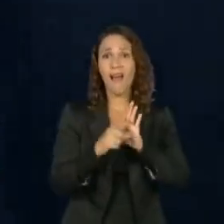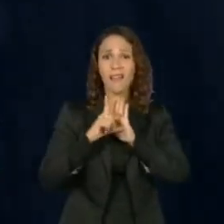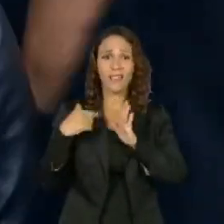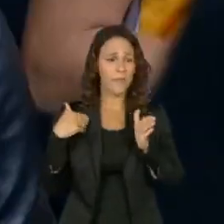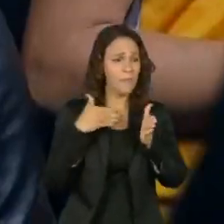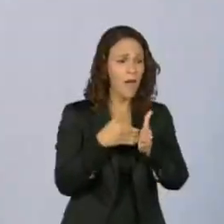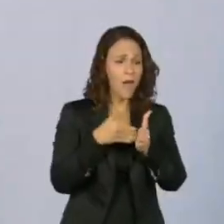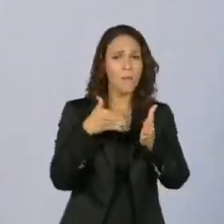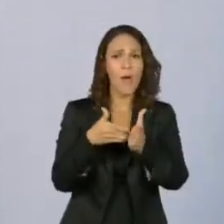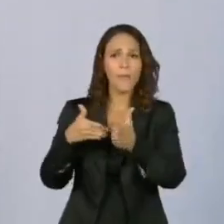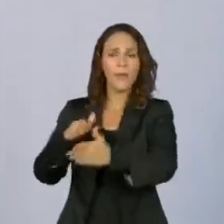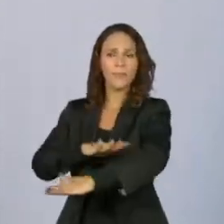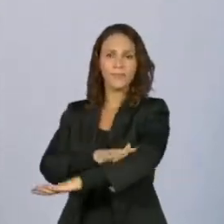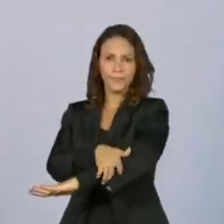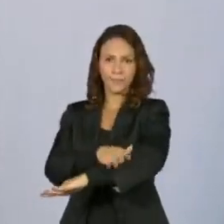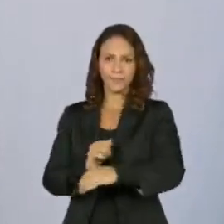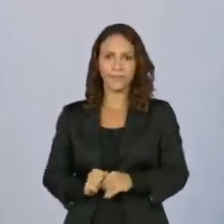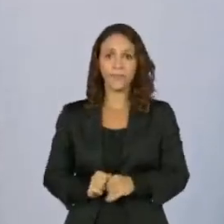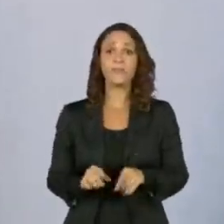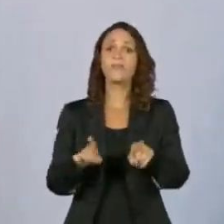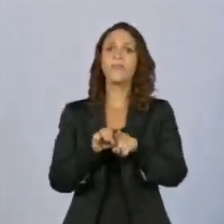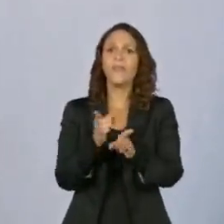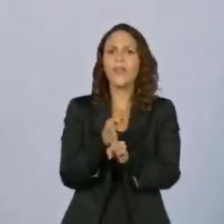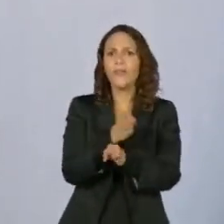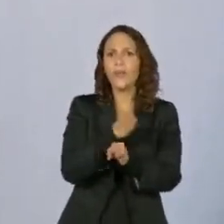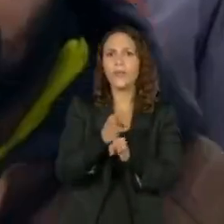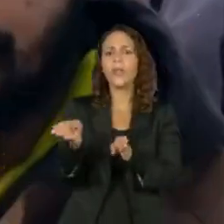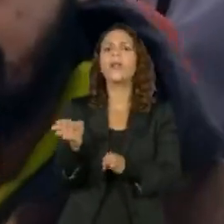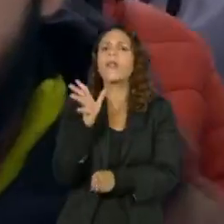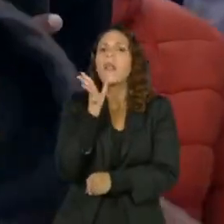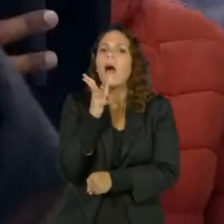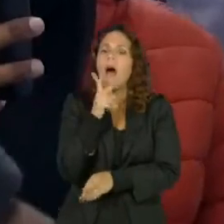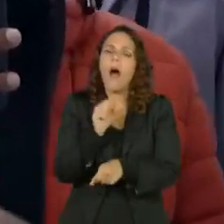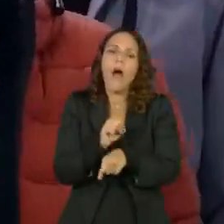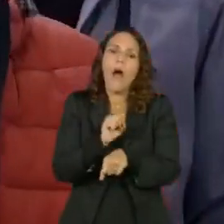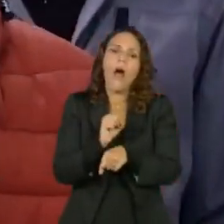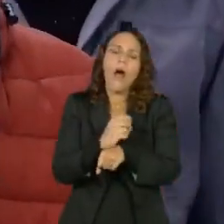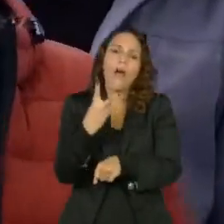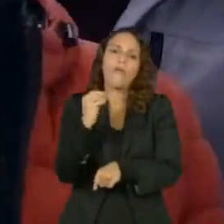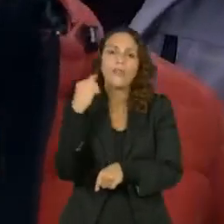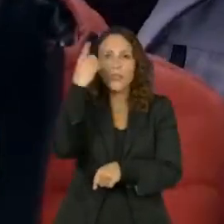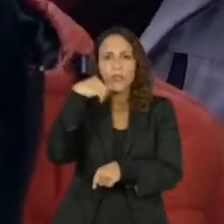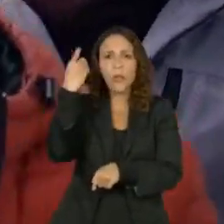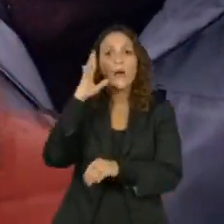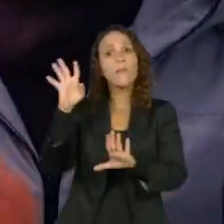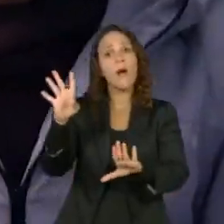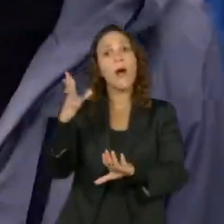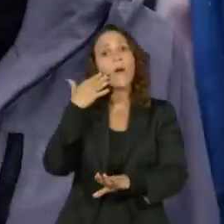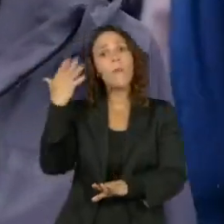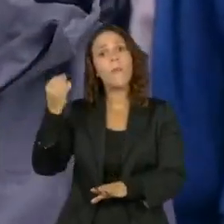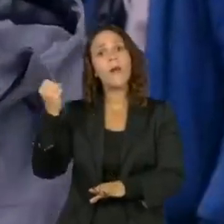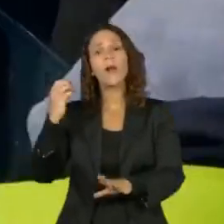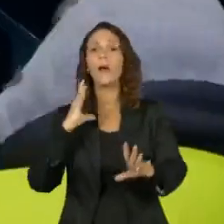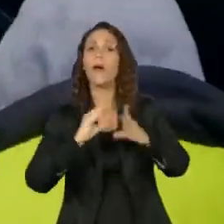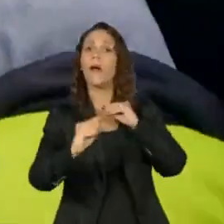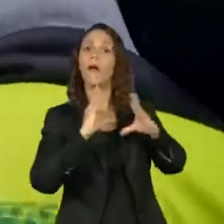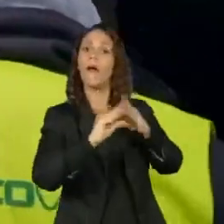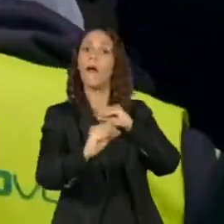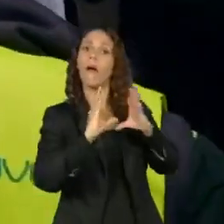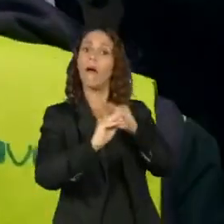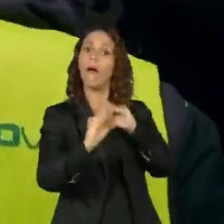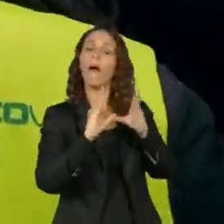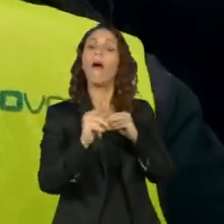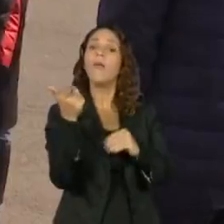vários momentos. Na fronteira, esperaram mais de 20 horas para passar, enquanto refugiados brancos não eram nem